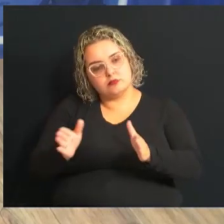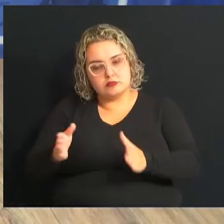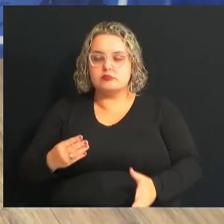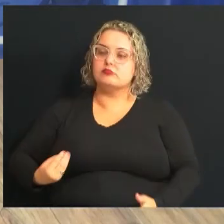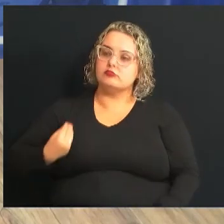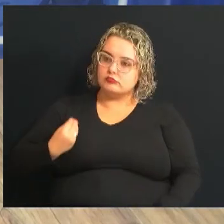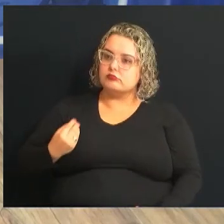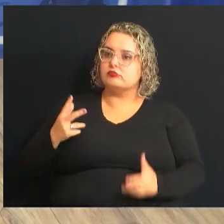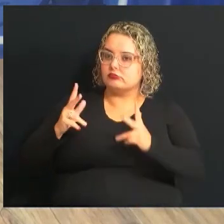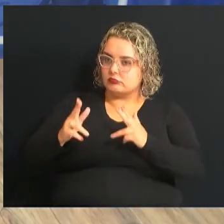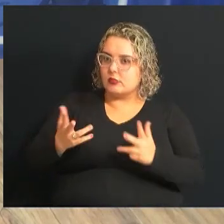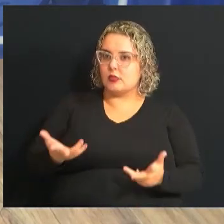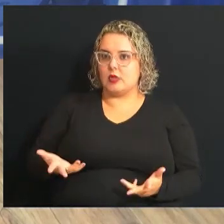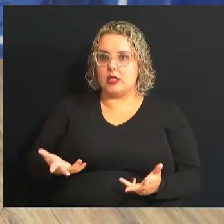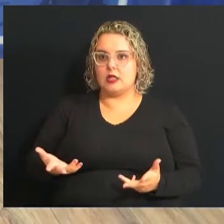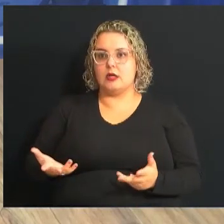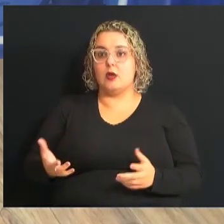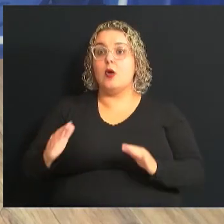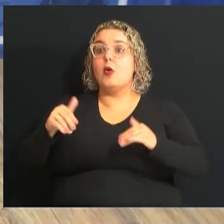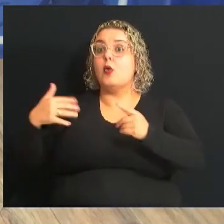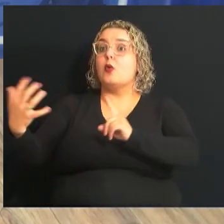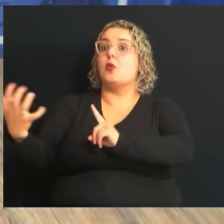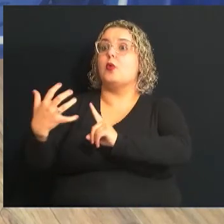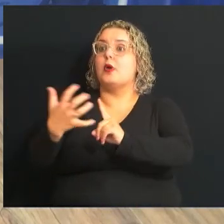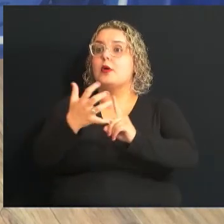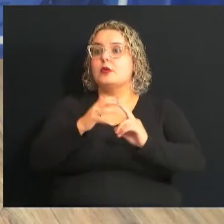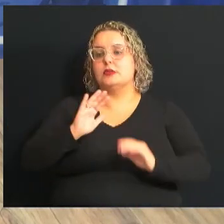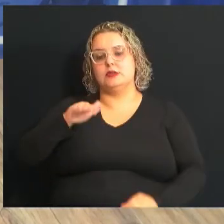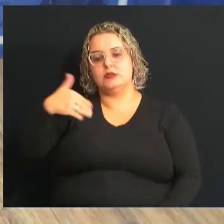essa situação, que interferência que tem esse externo?